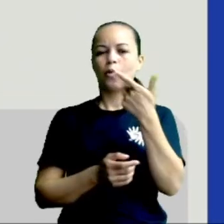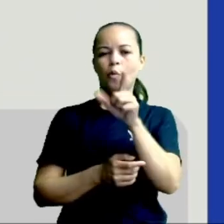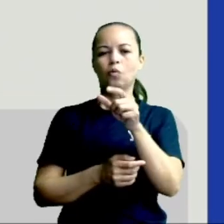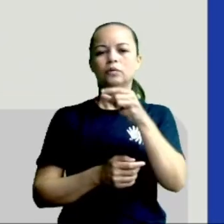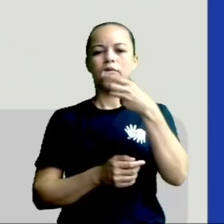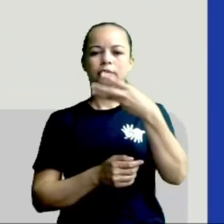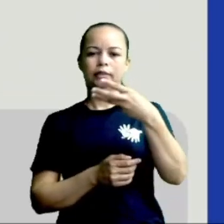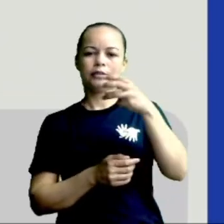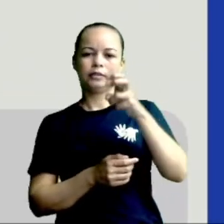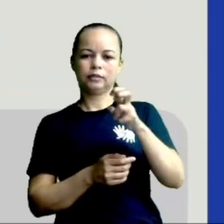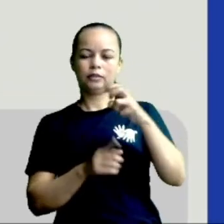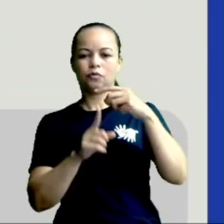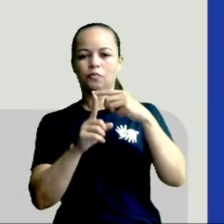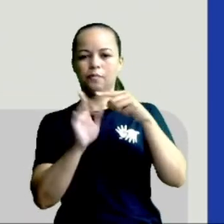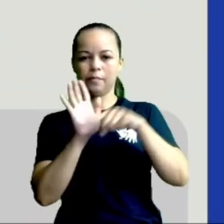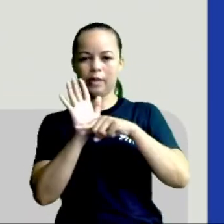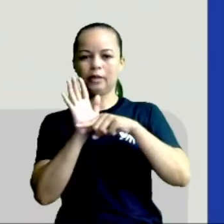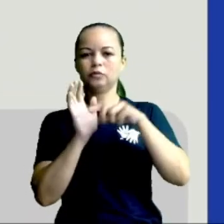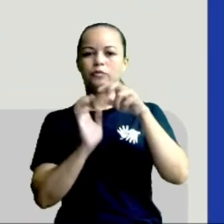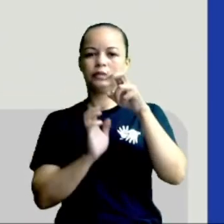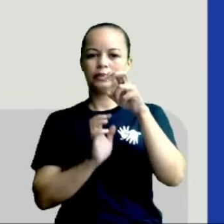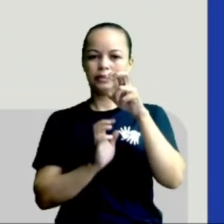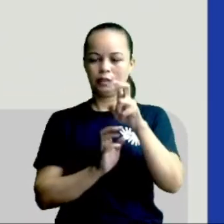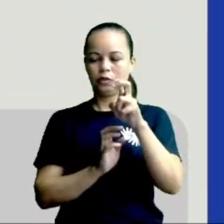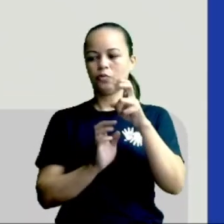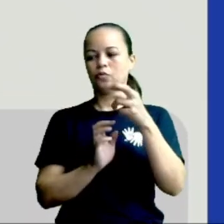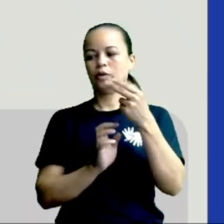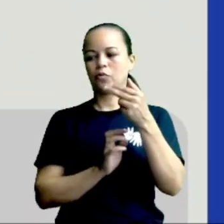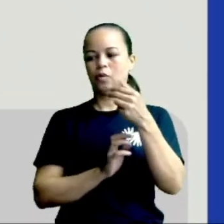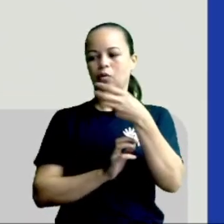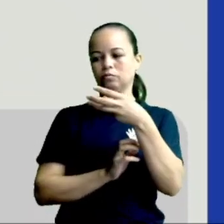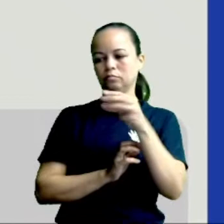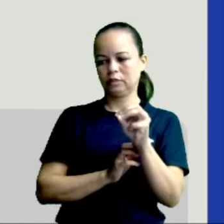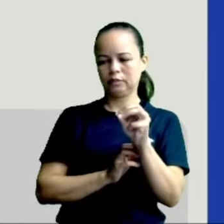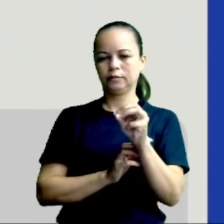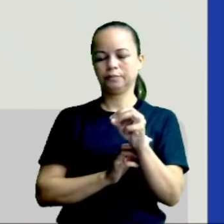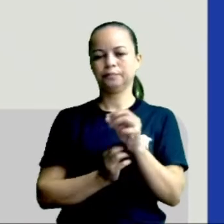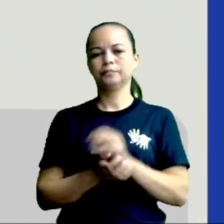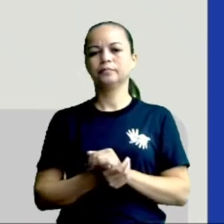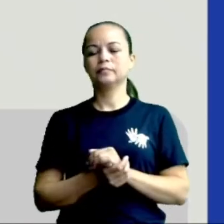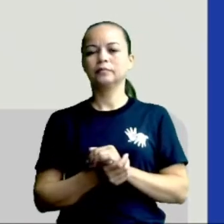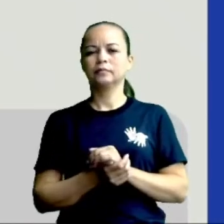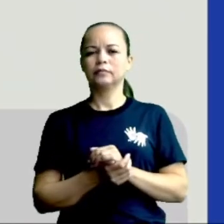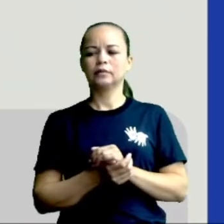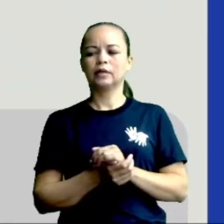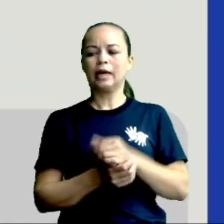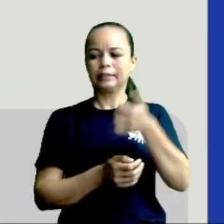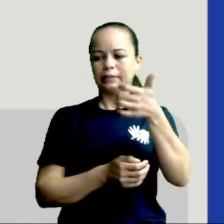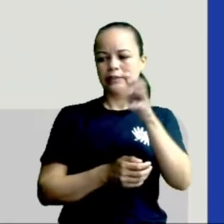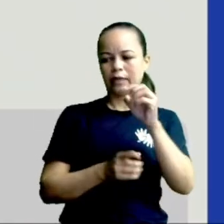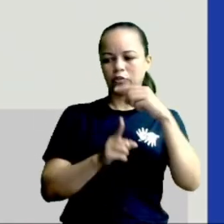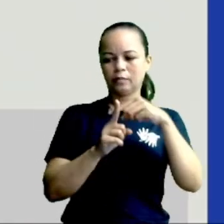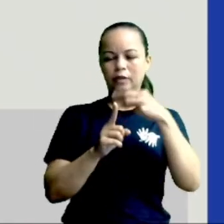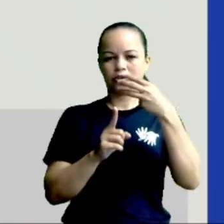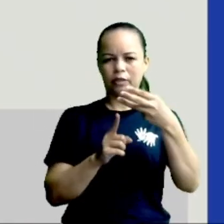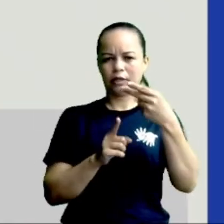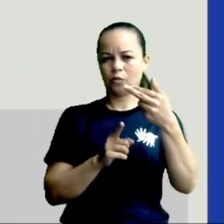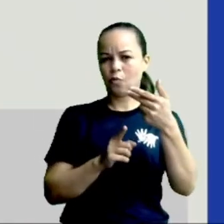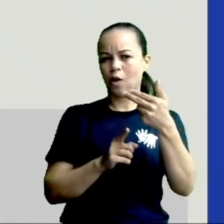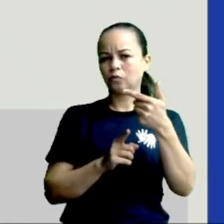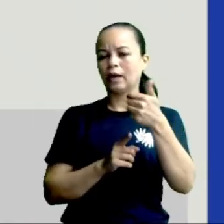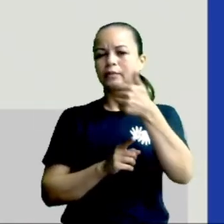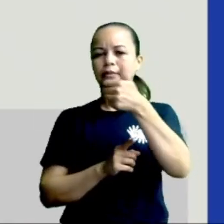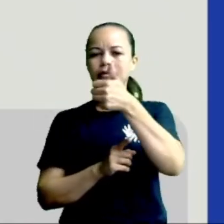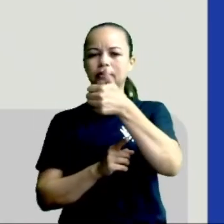35 - 5 = 30 Veja aqui a operação que eu fiz 10 mais três me deu um resultado não deu uma